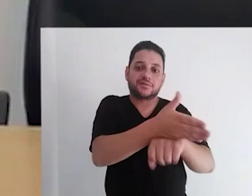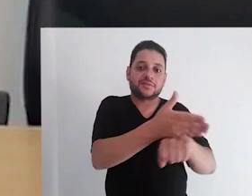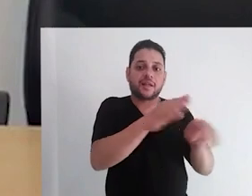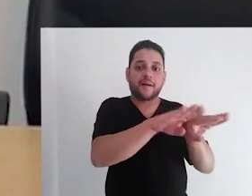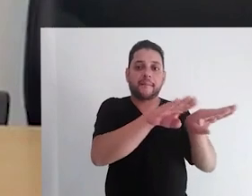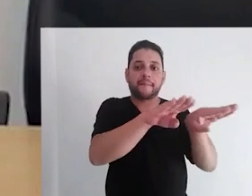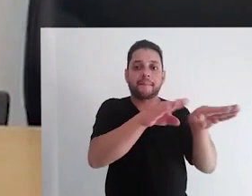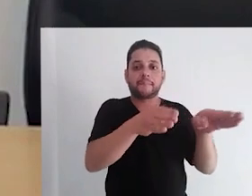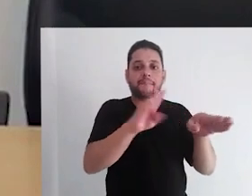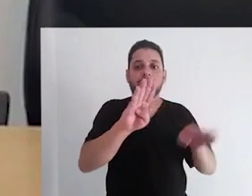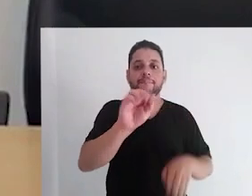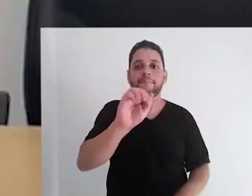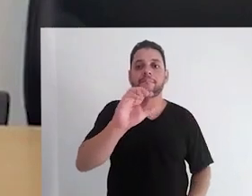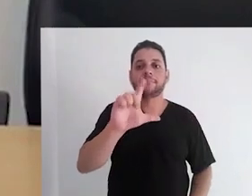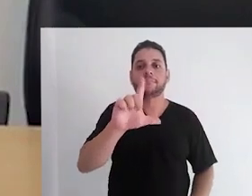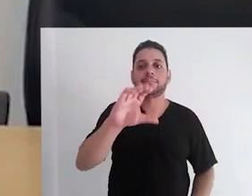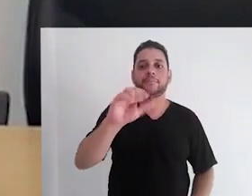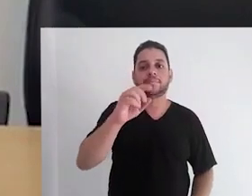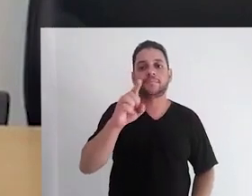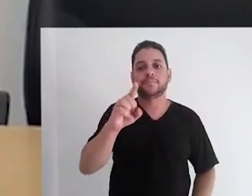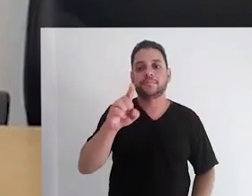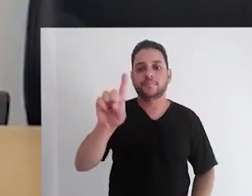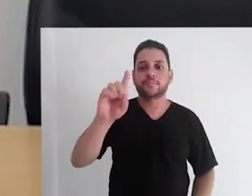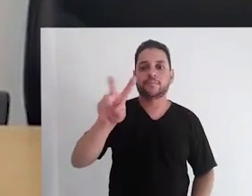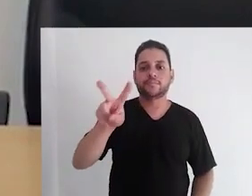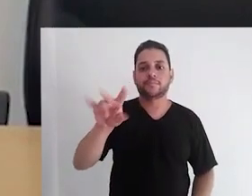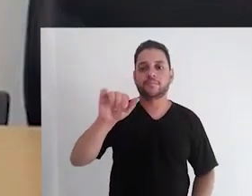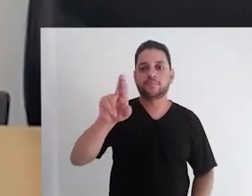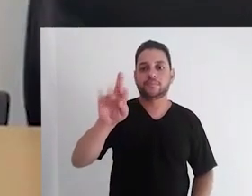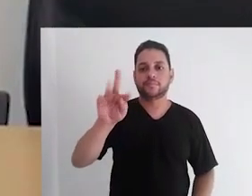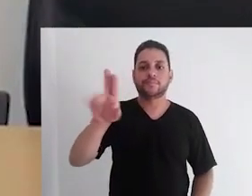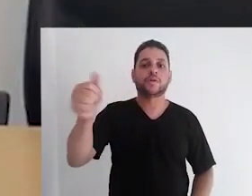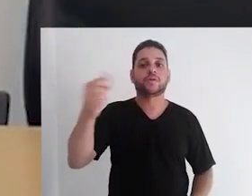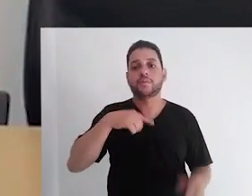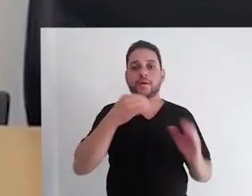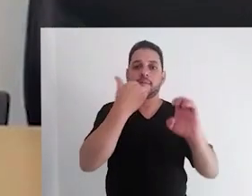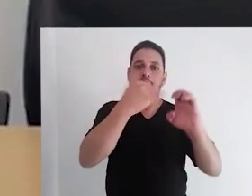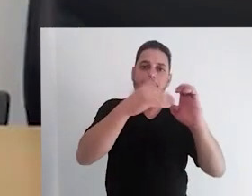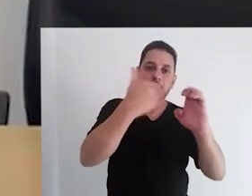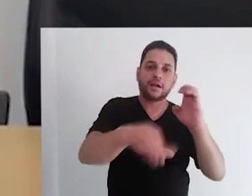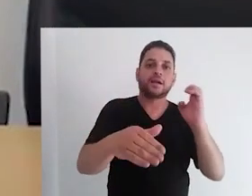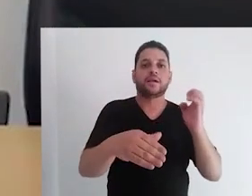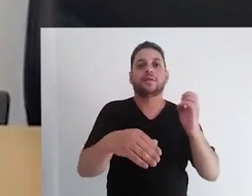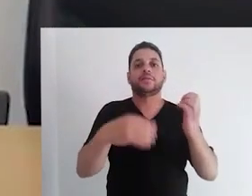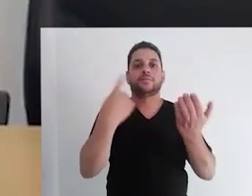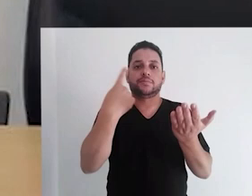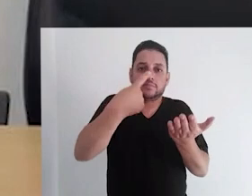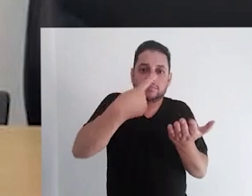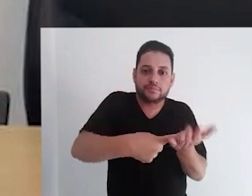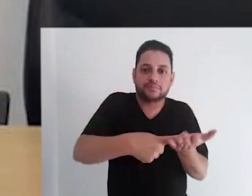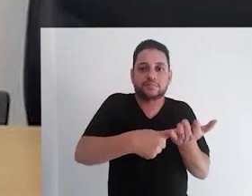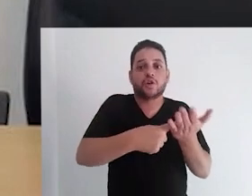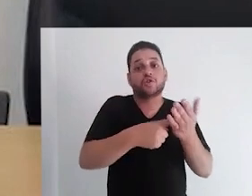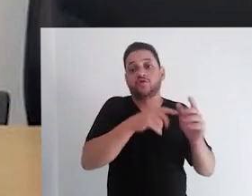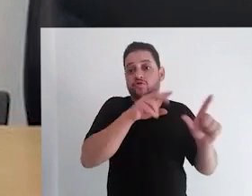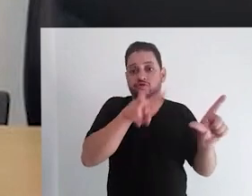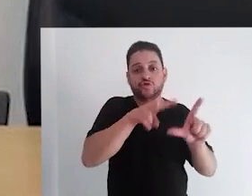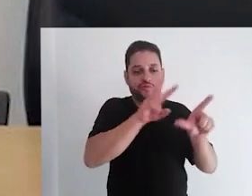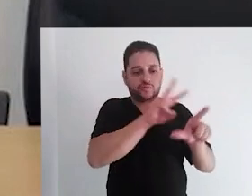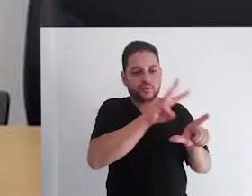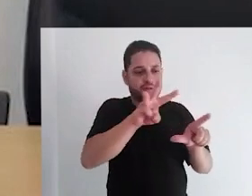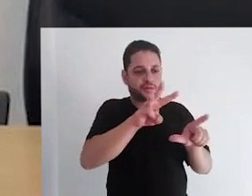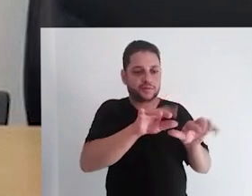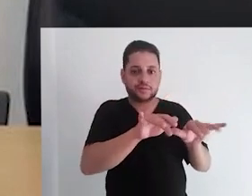aos e-mails, a possibilidade de agendamento de despachos com magistrados, sempre de forma virtual, o que tem levado a